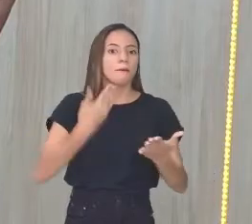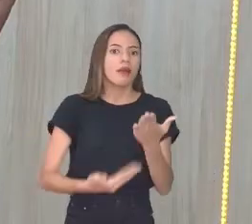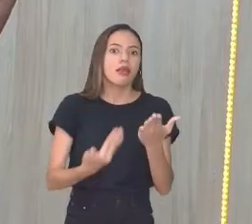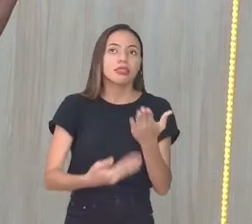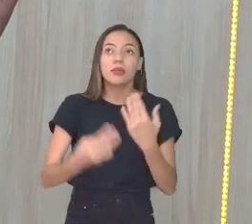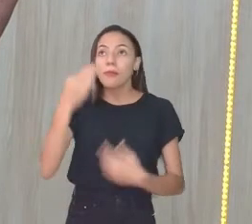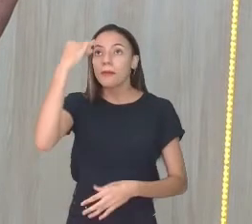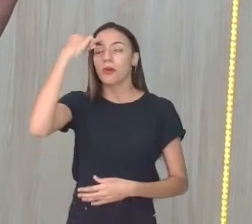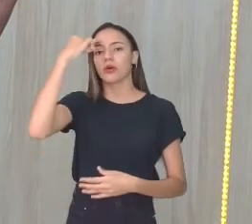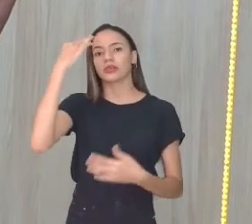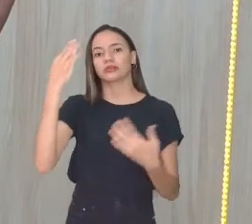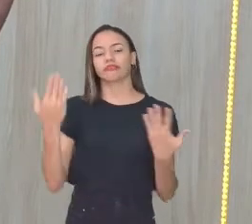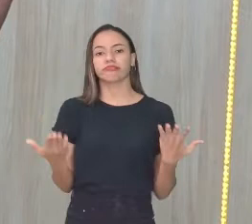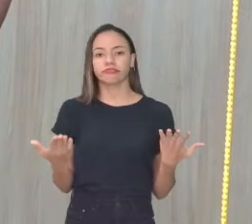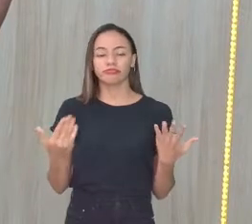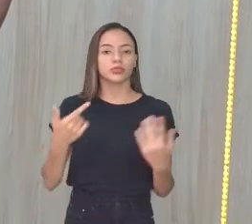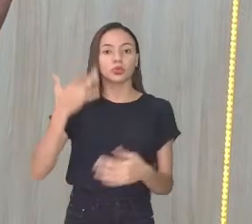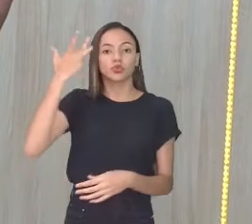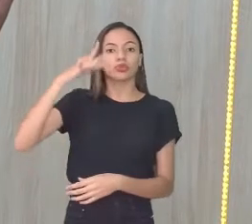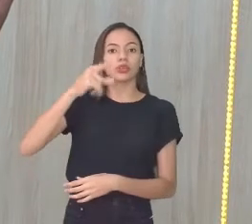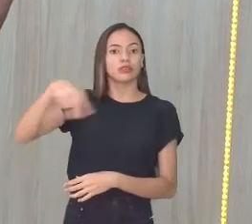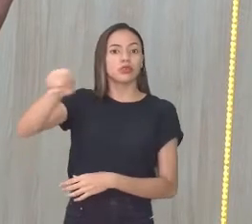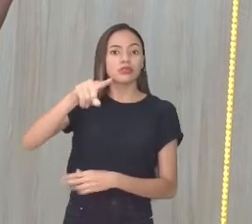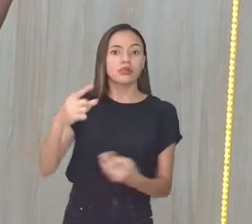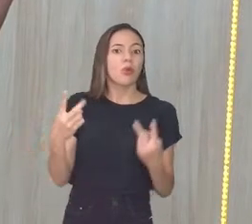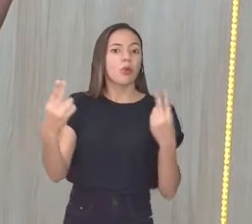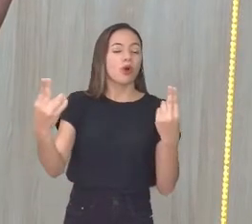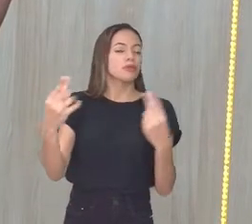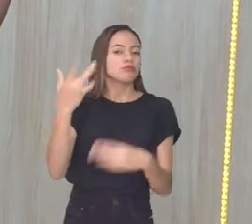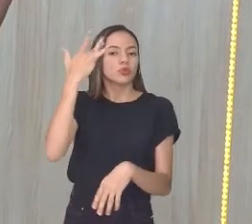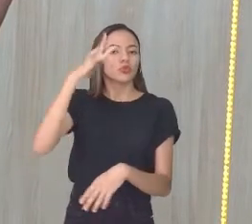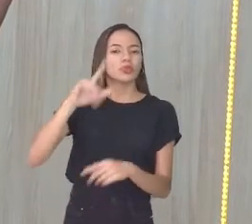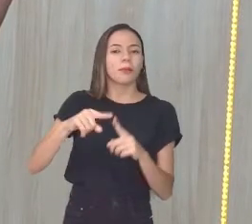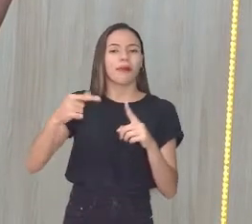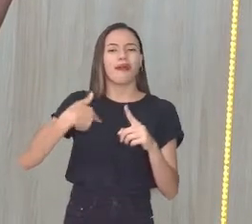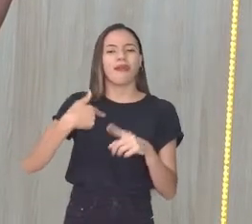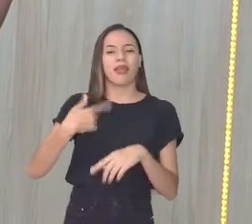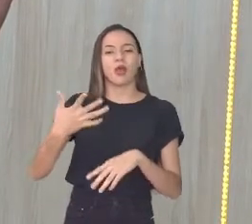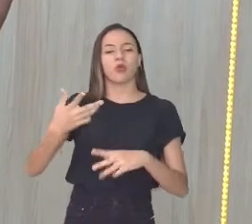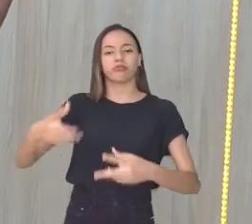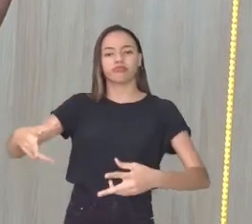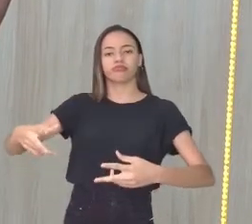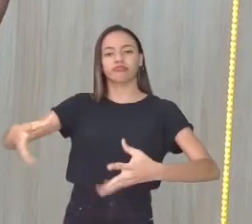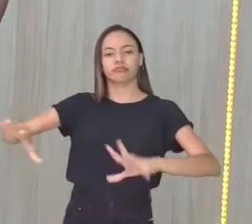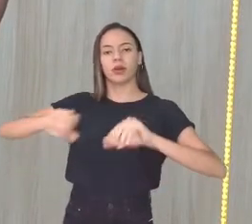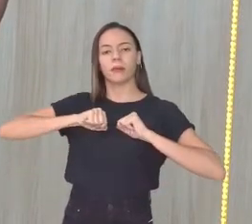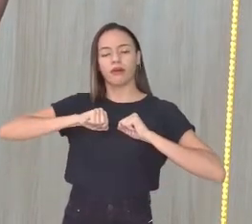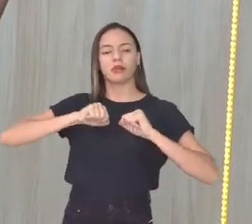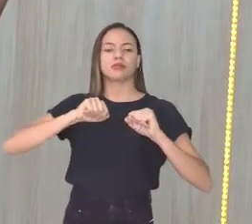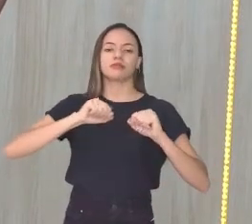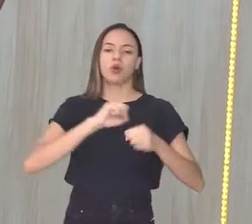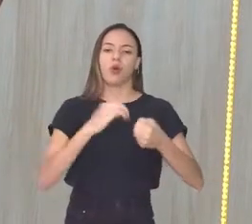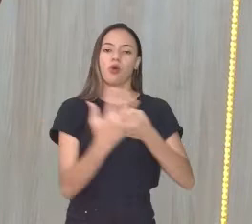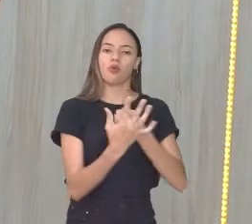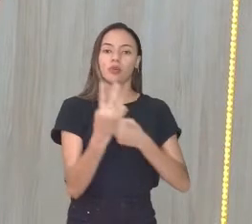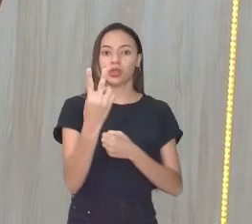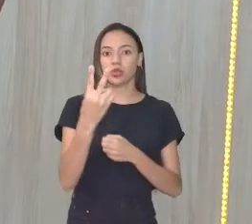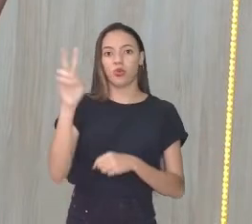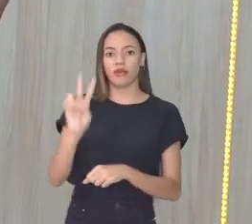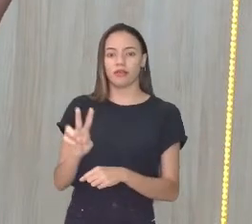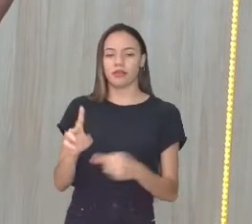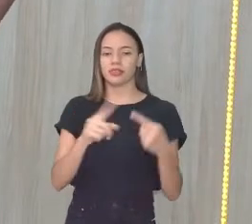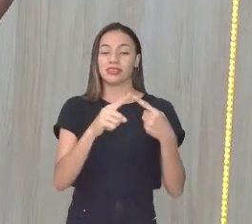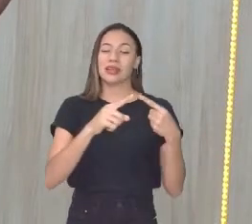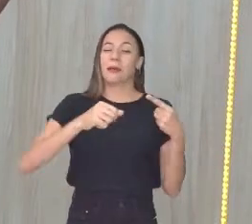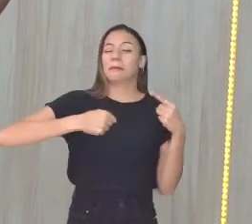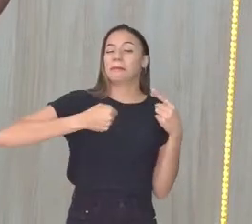se acontece com outras pessoas, mas depois que eu tive Covid 2 vezes. Né? A primeira foi mais pesada, a segunda